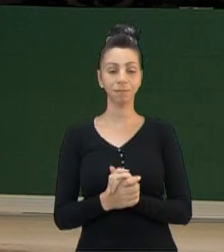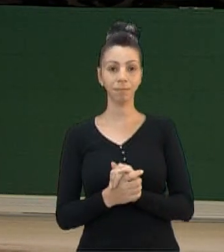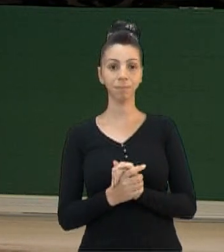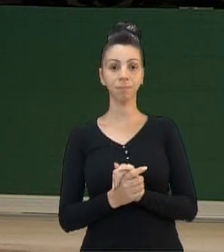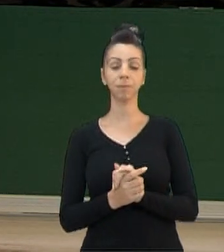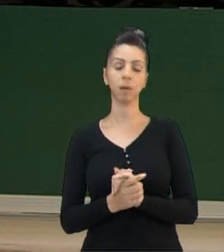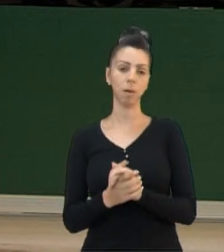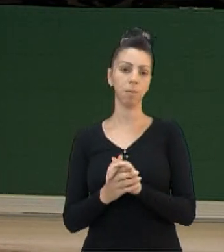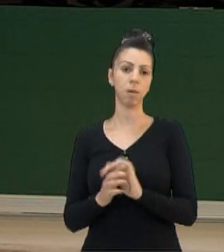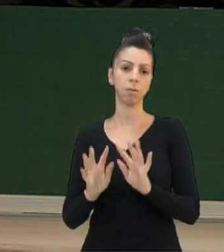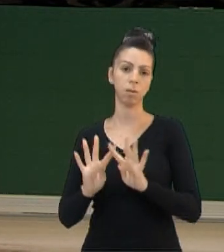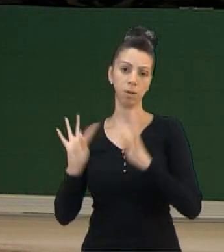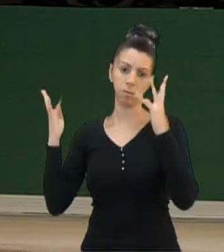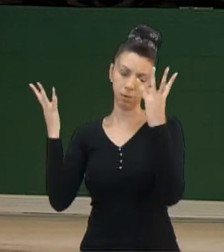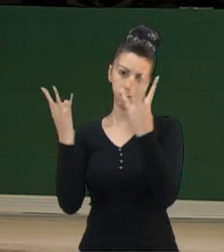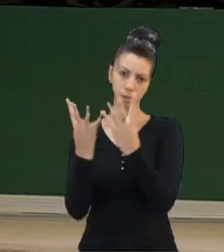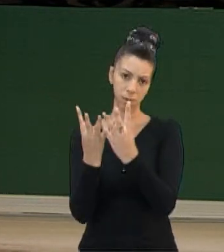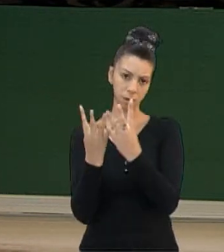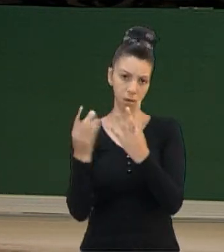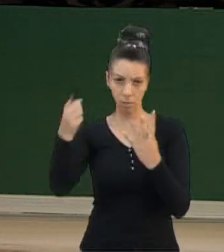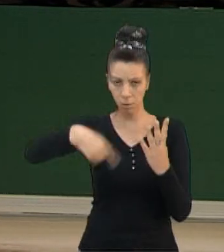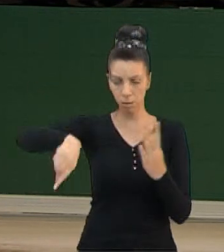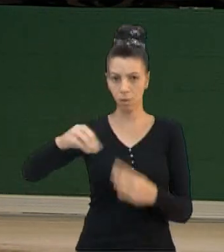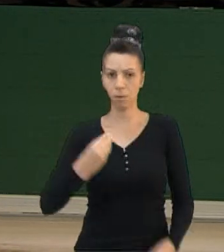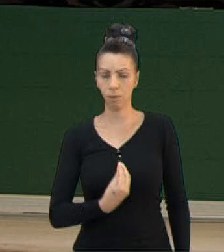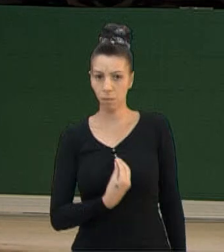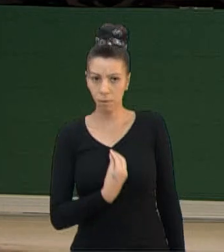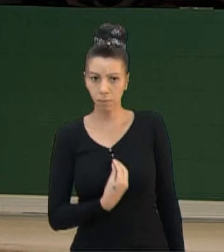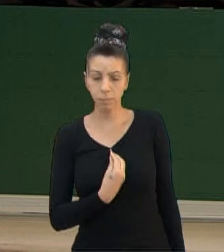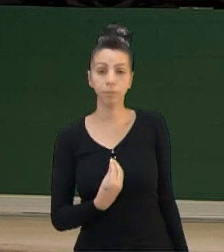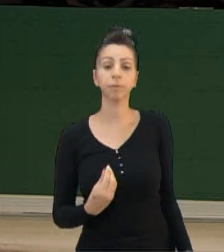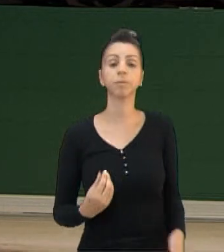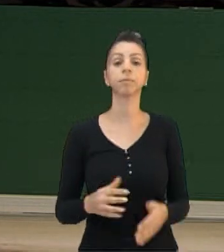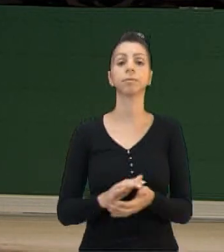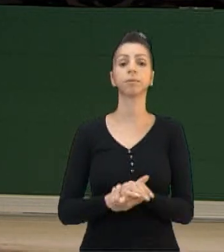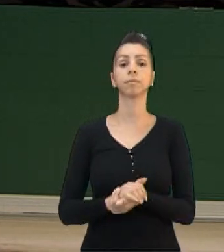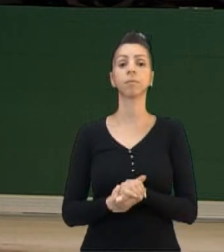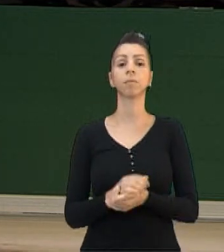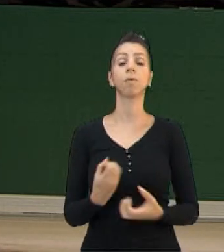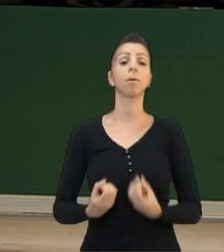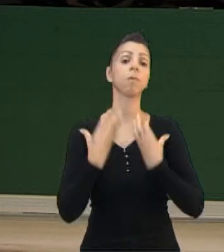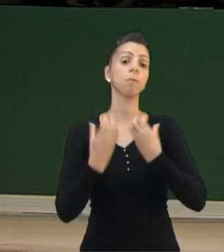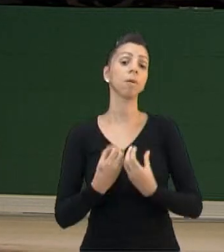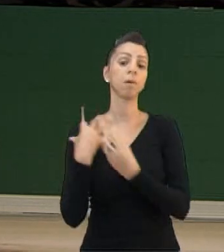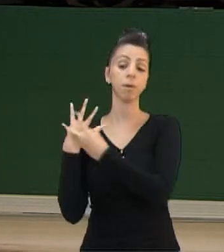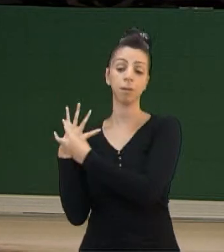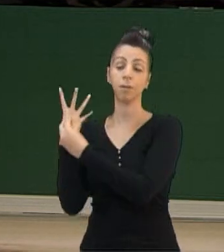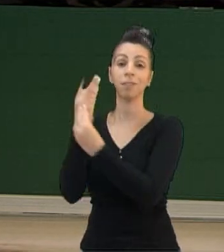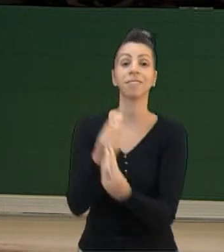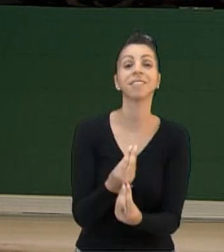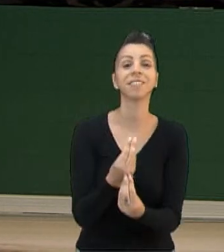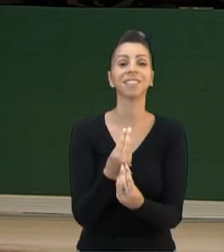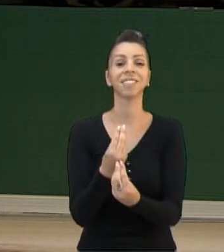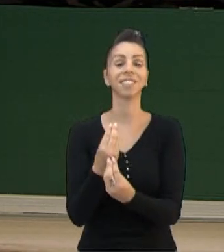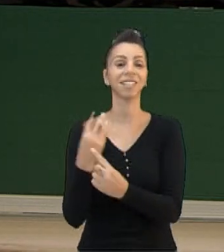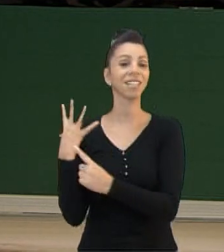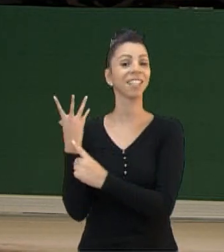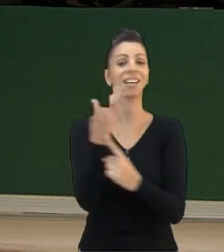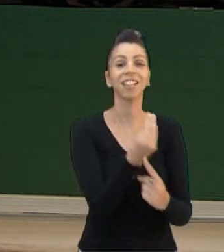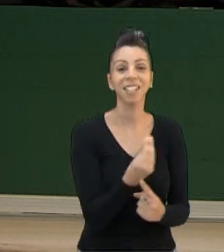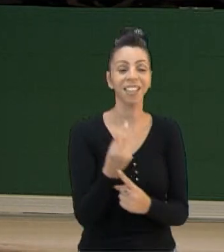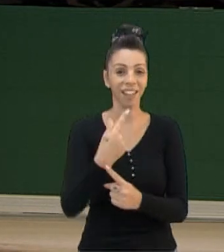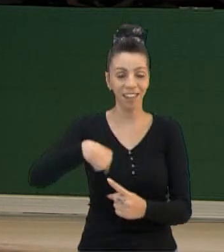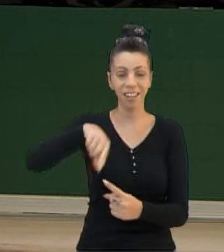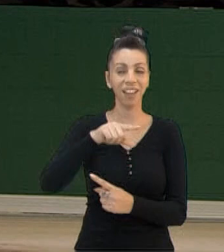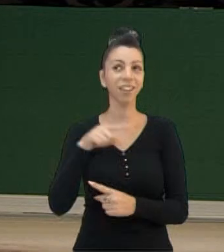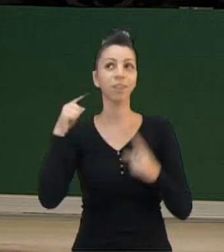da pandemia que a gente está vivendo, né? E aí esse poeta trazendo para nós o quanto a arte, né? Nós, você e eu sabemos, a gente